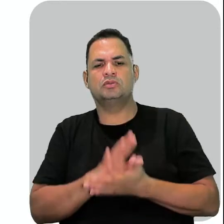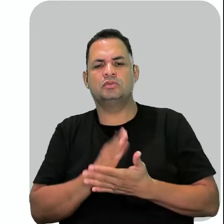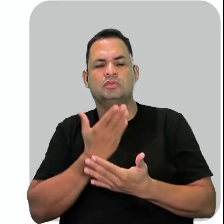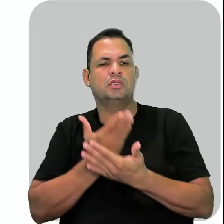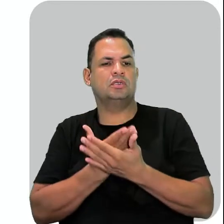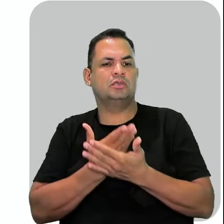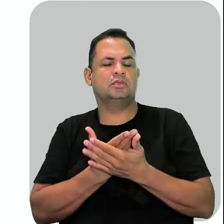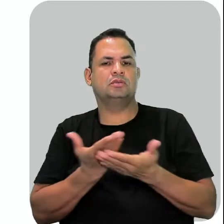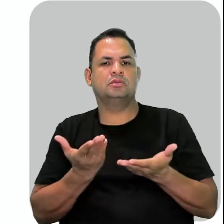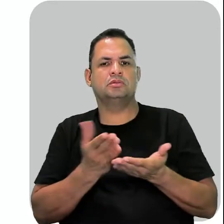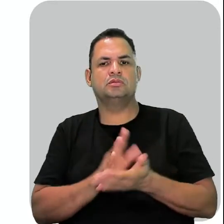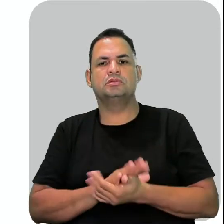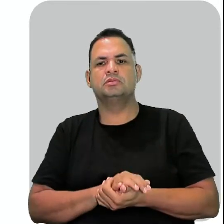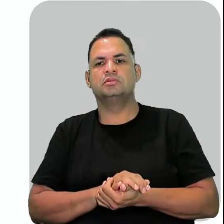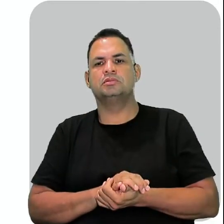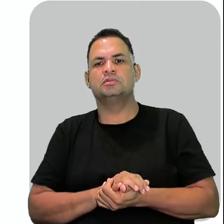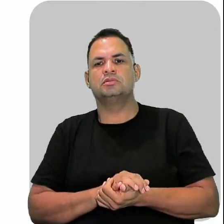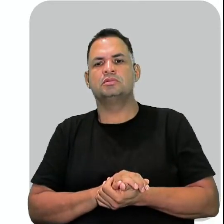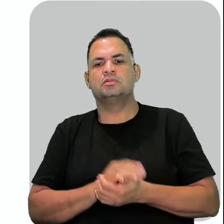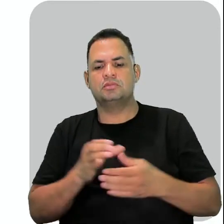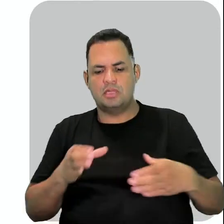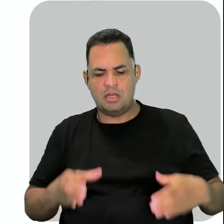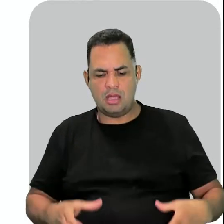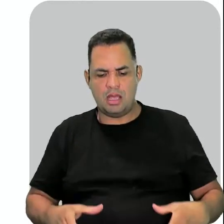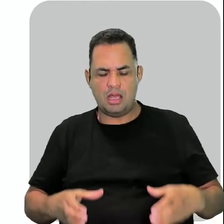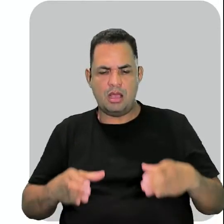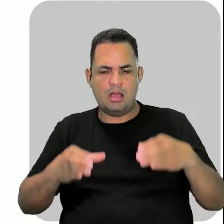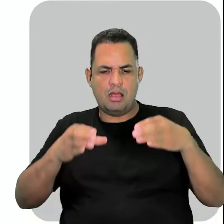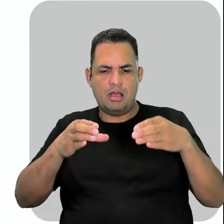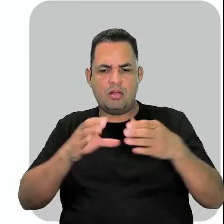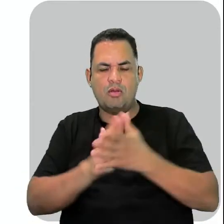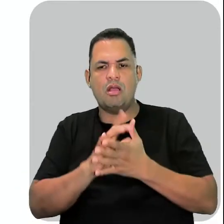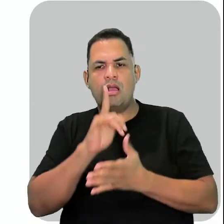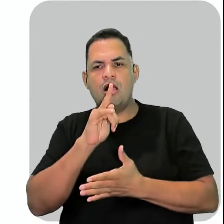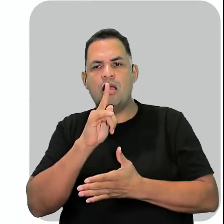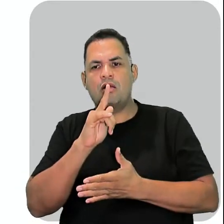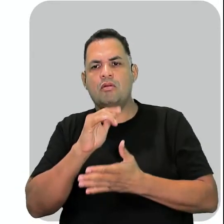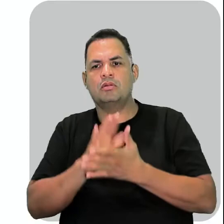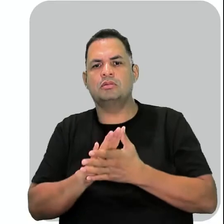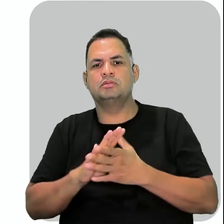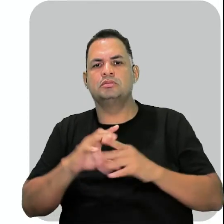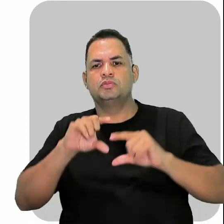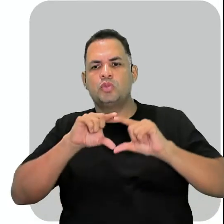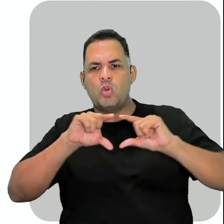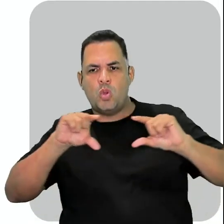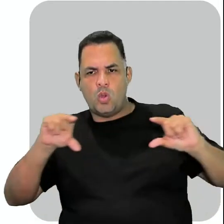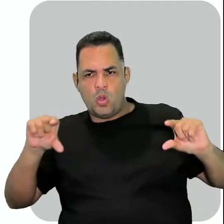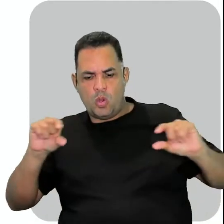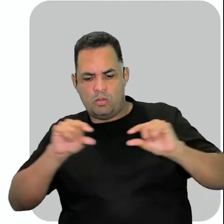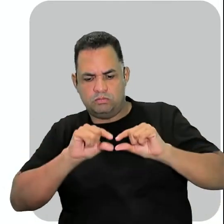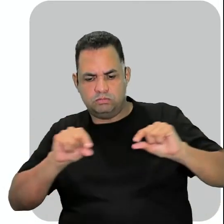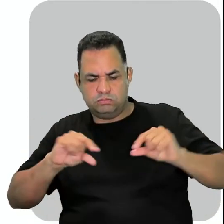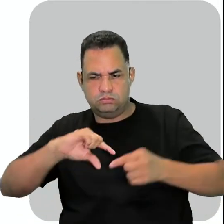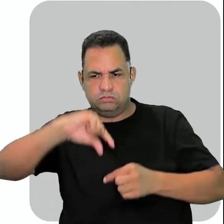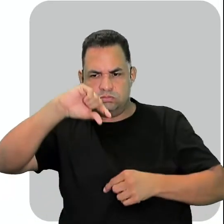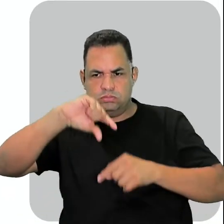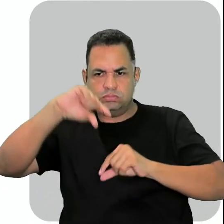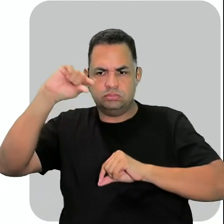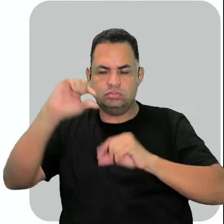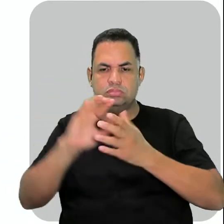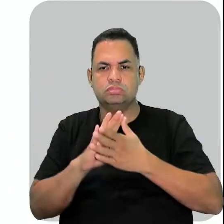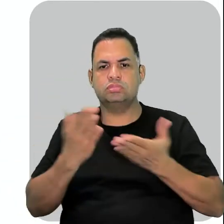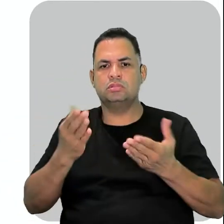aula, ele é usado nos frascos de água mineral, tubos de conexão de